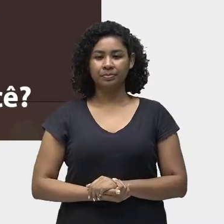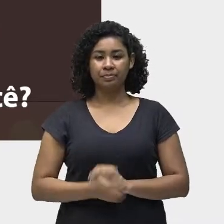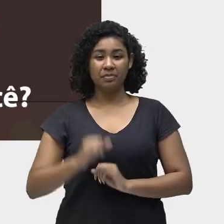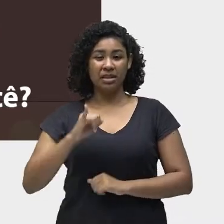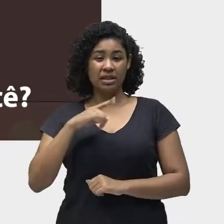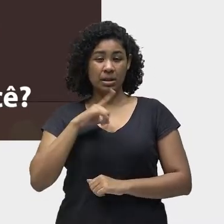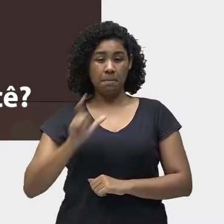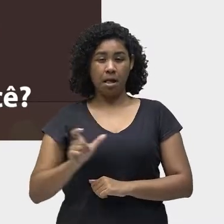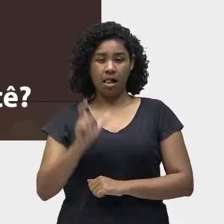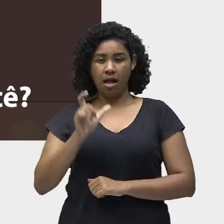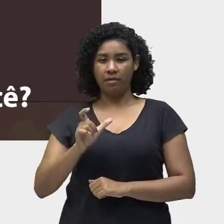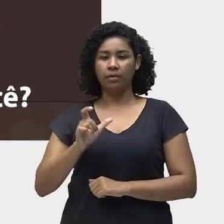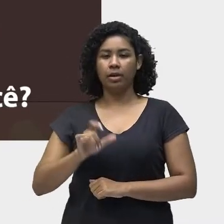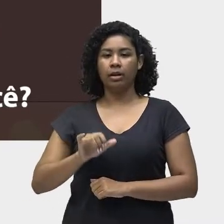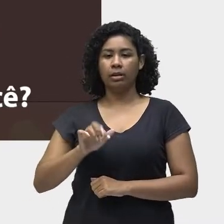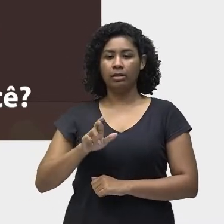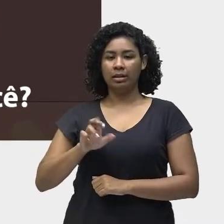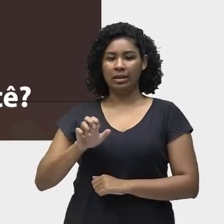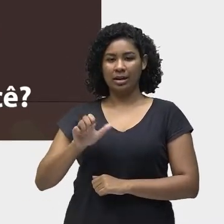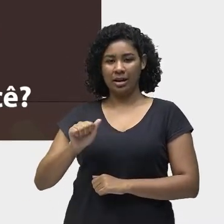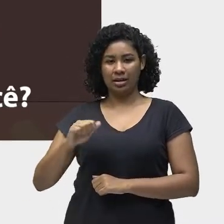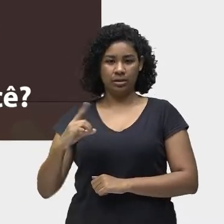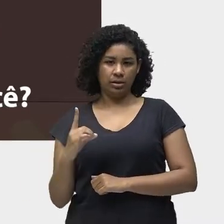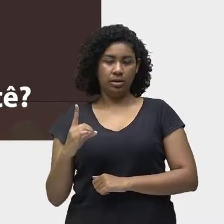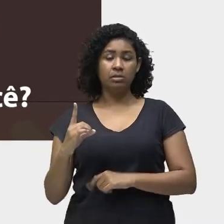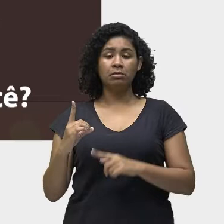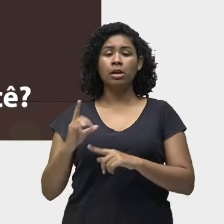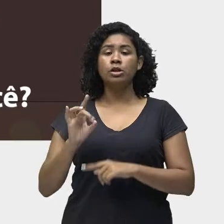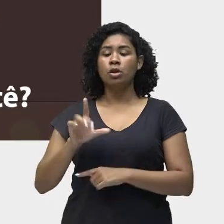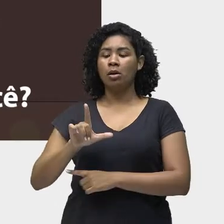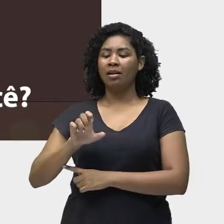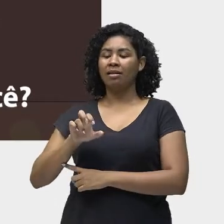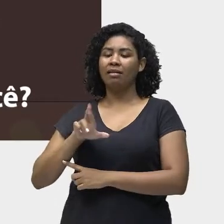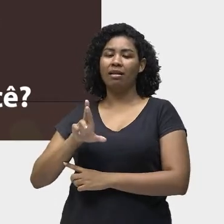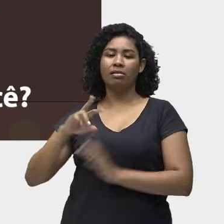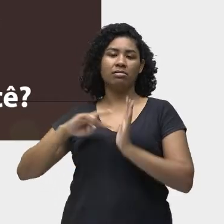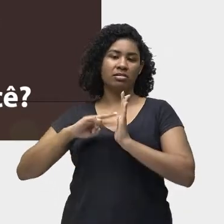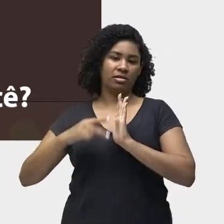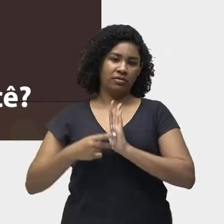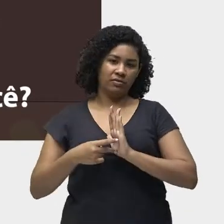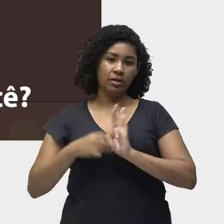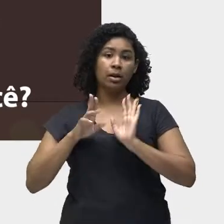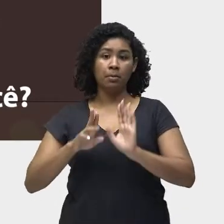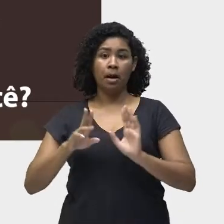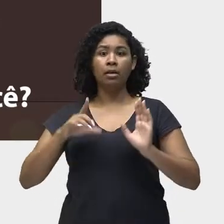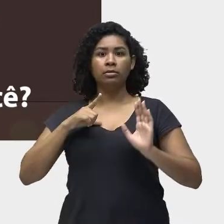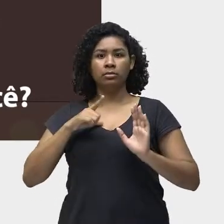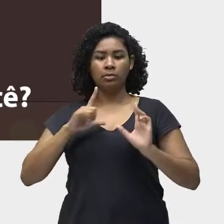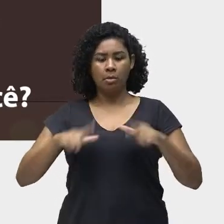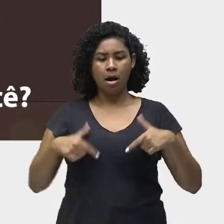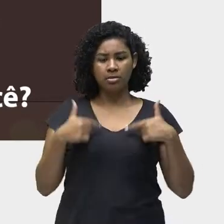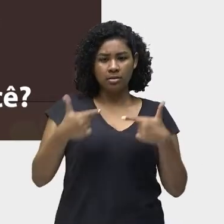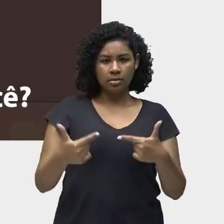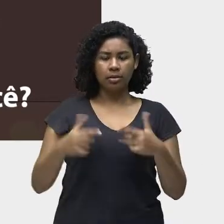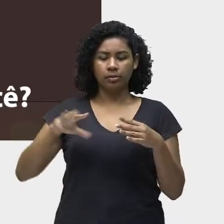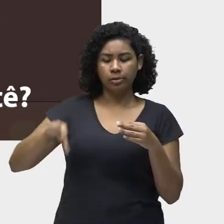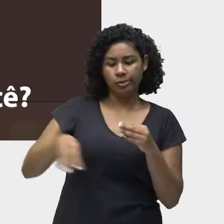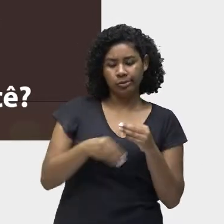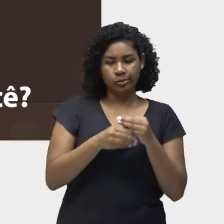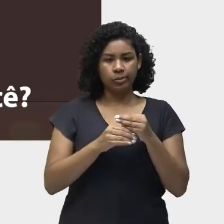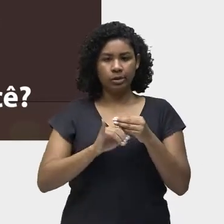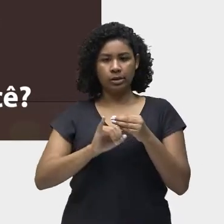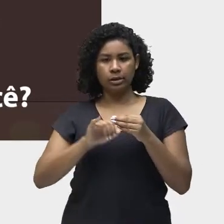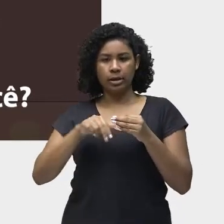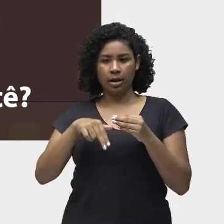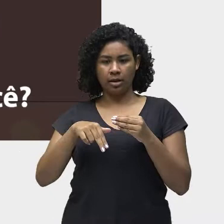Eu estava a ler. Mas como eu quero dizer que esta atividade que eu fiz, não é, no caso da Potira, ela estava em